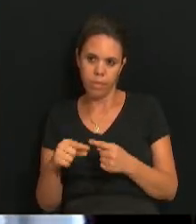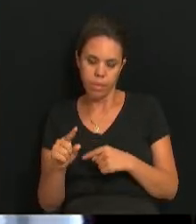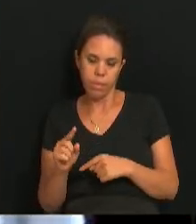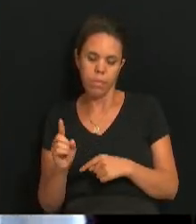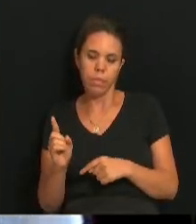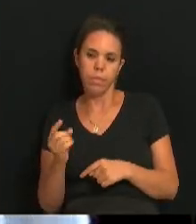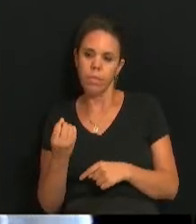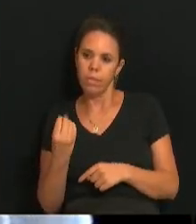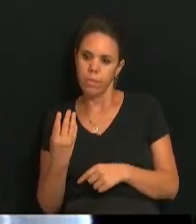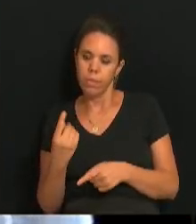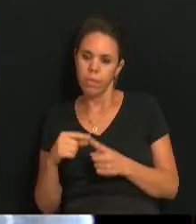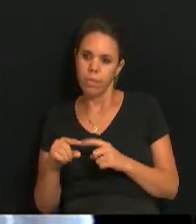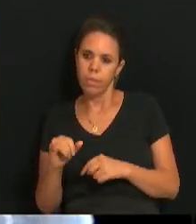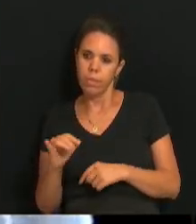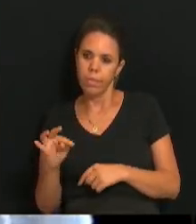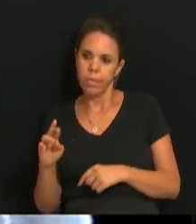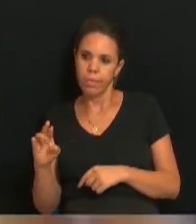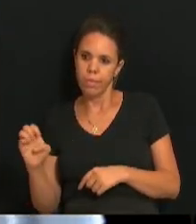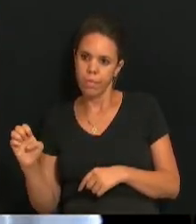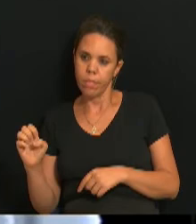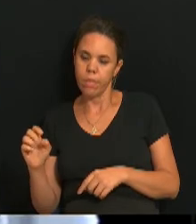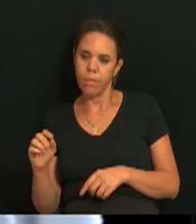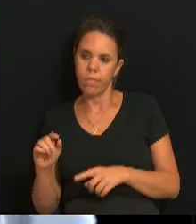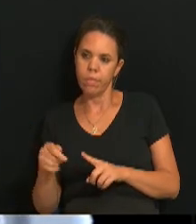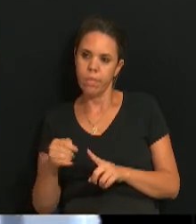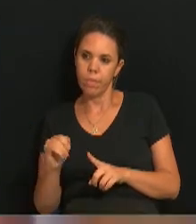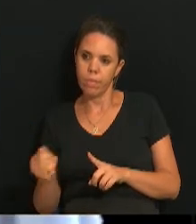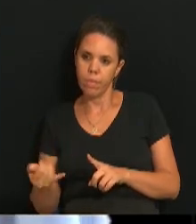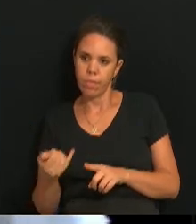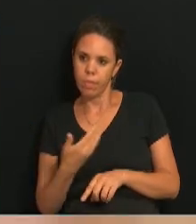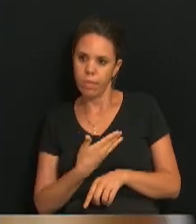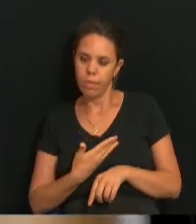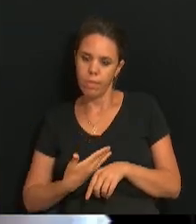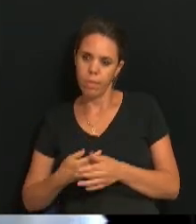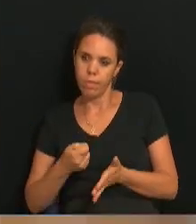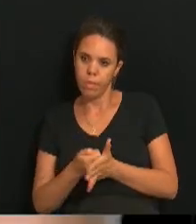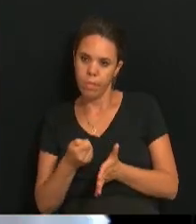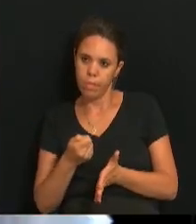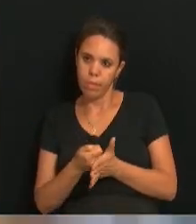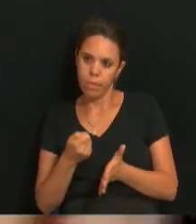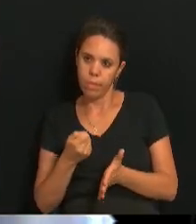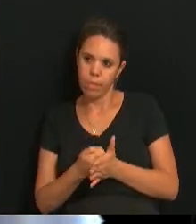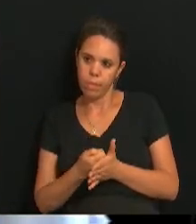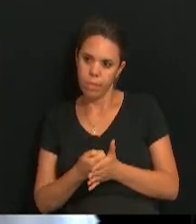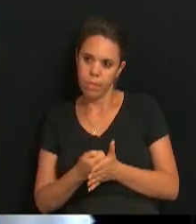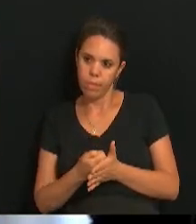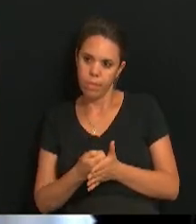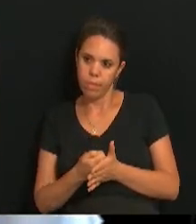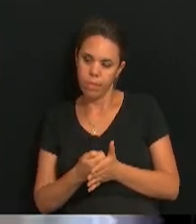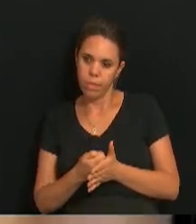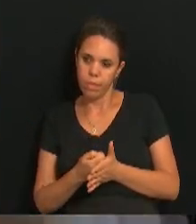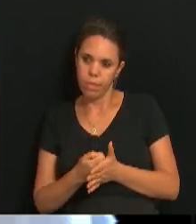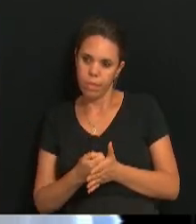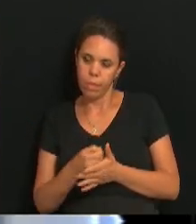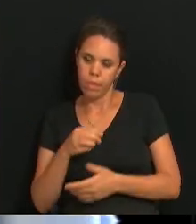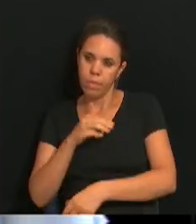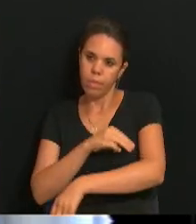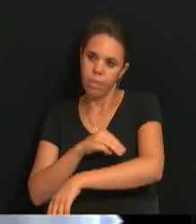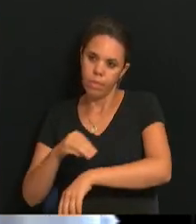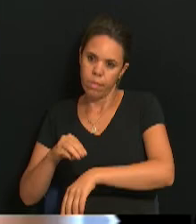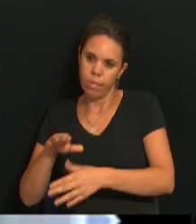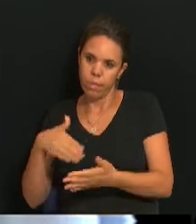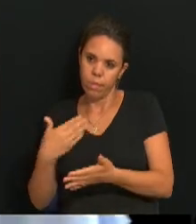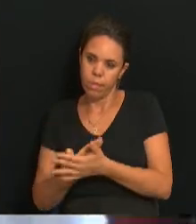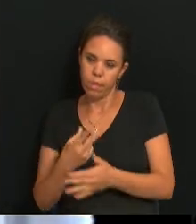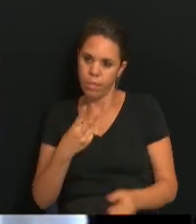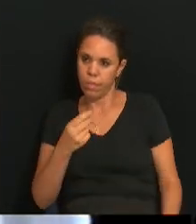fez, em janeiro desse ano. Porque é um poder-dever, e isso vai estar no centro da pauta da luta no magistério até